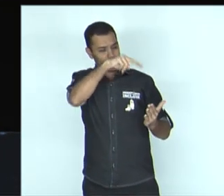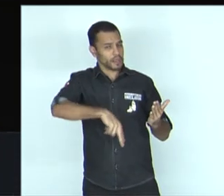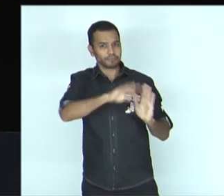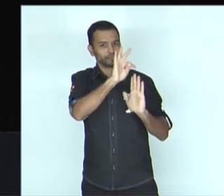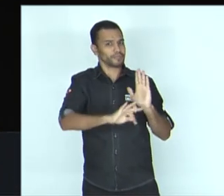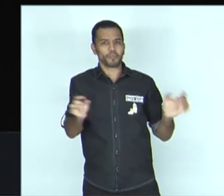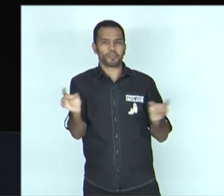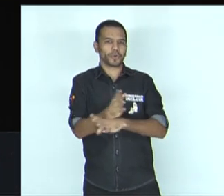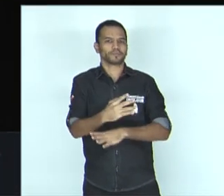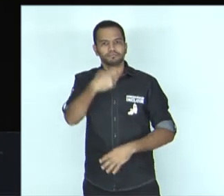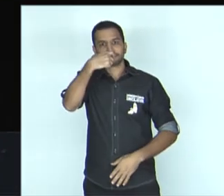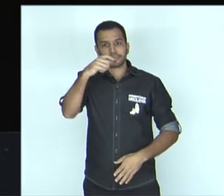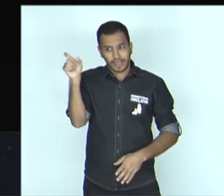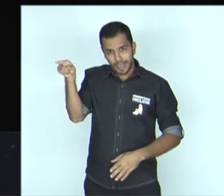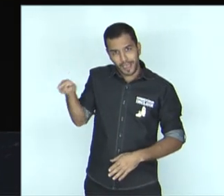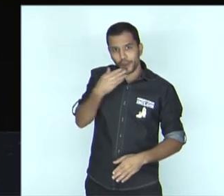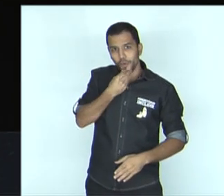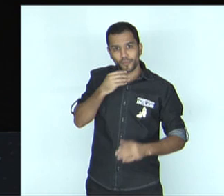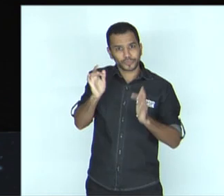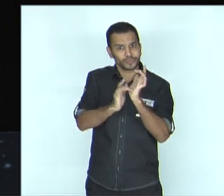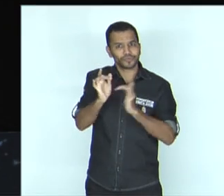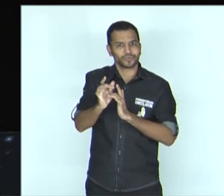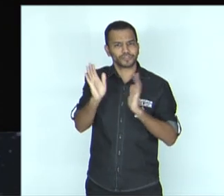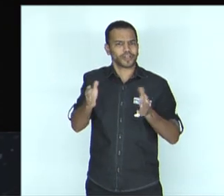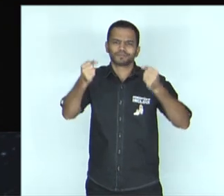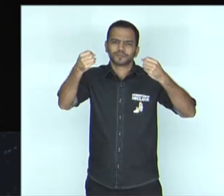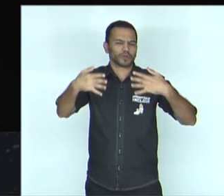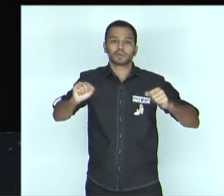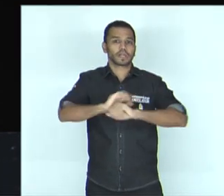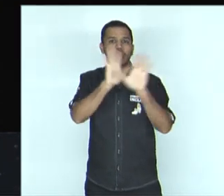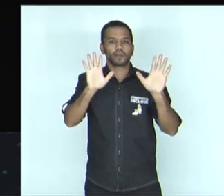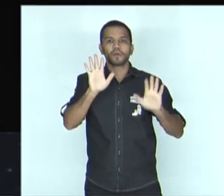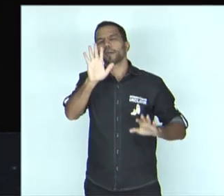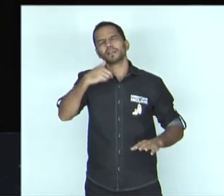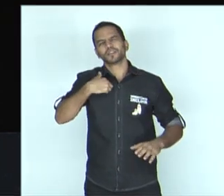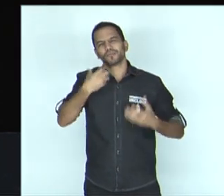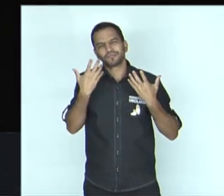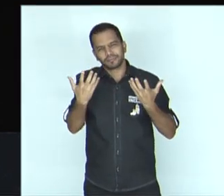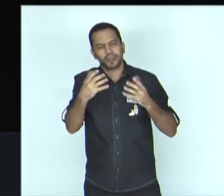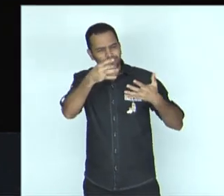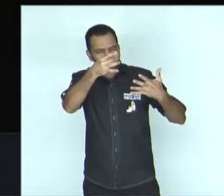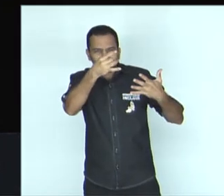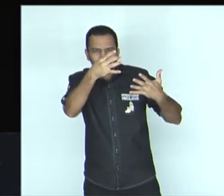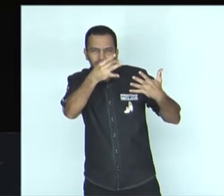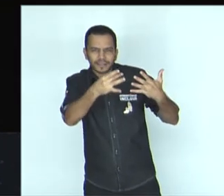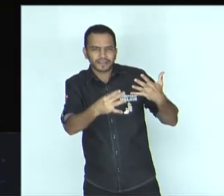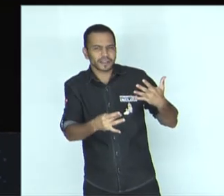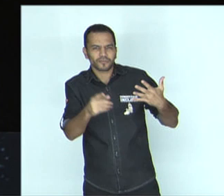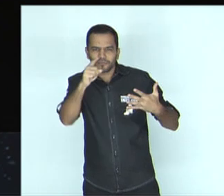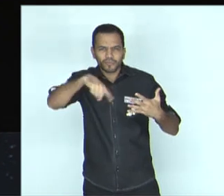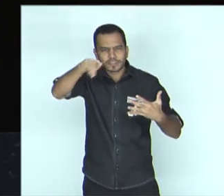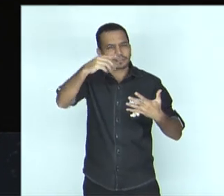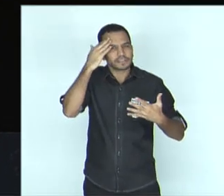isso, já está claro. Mas eu queria, nesse momento, explicitar um pouco mais ao seu